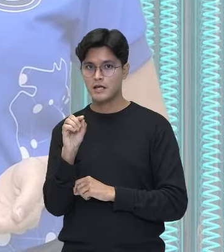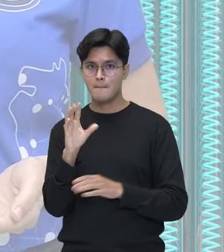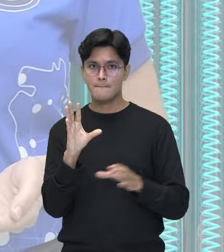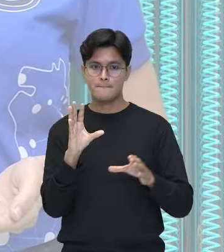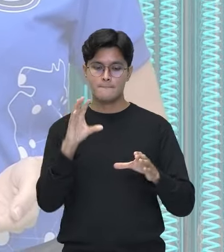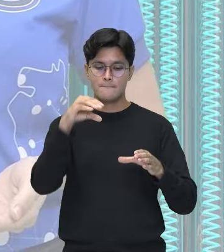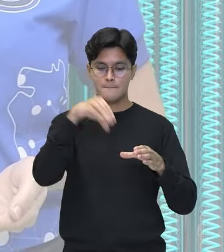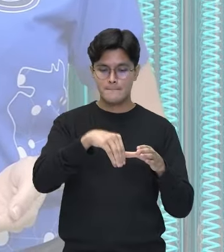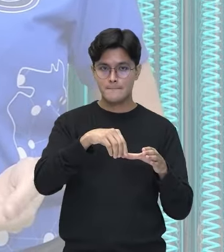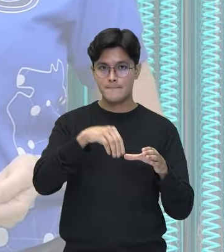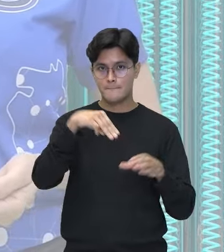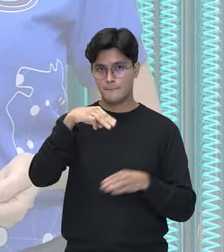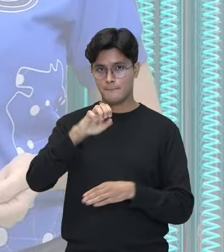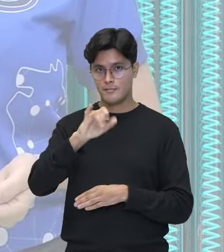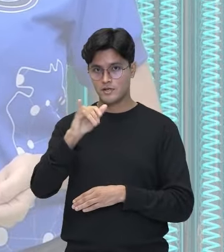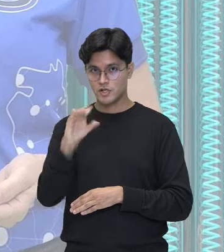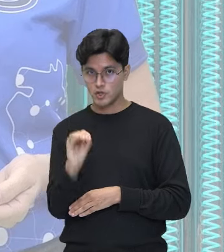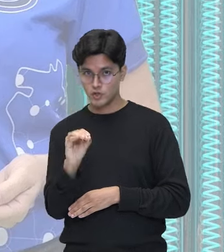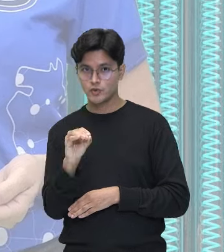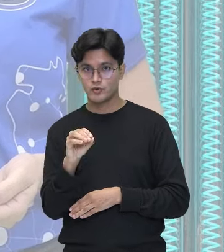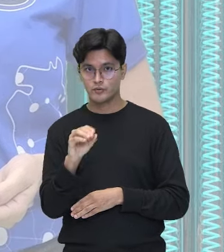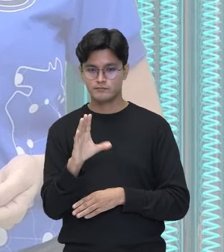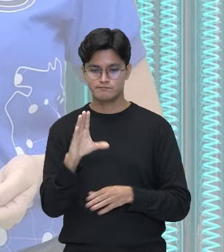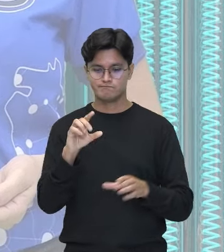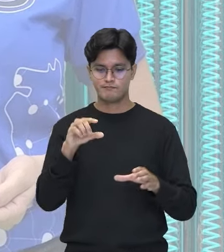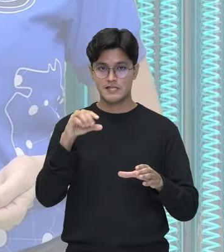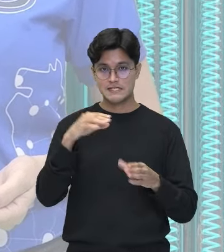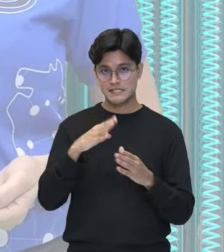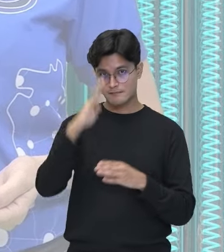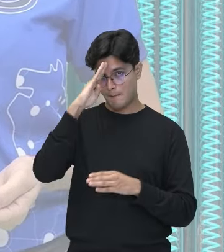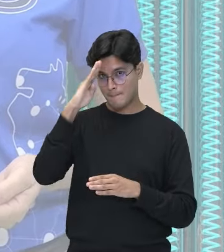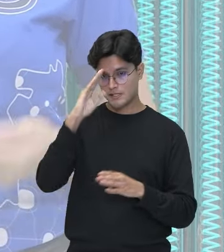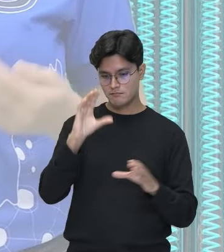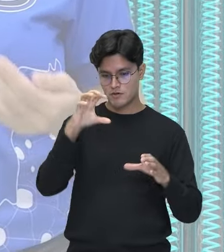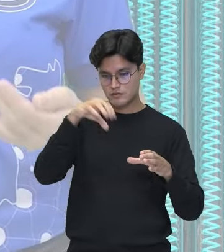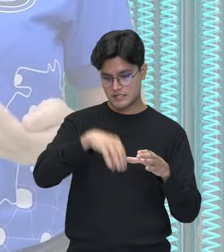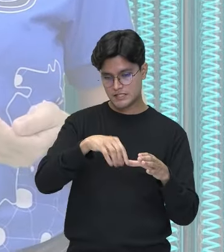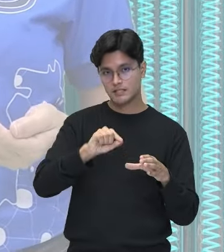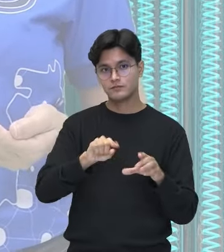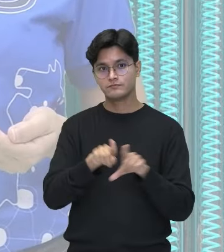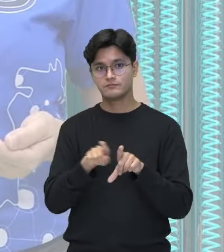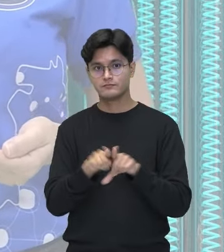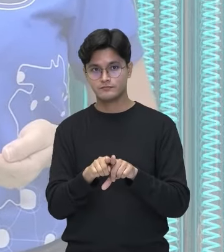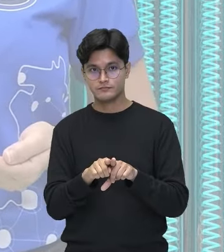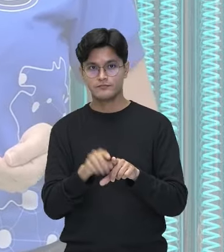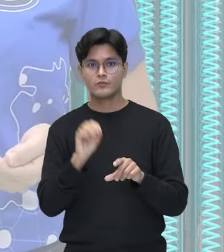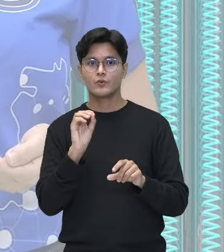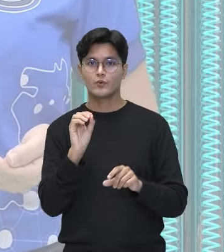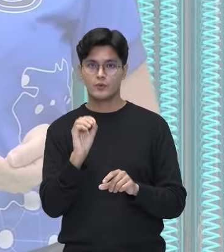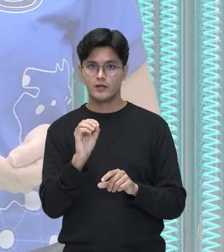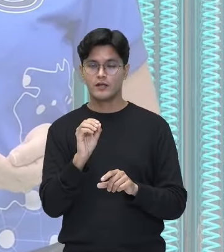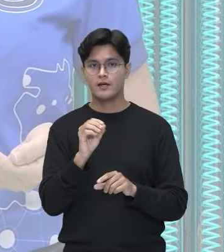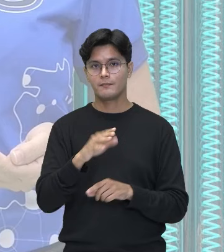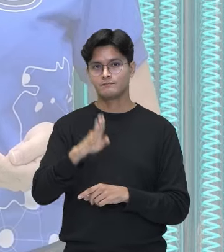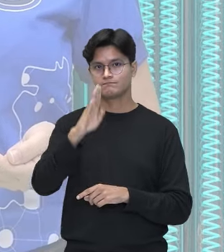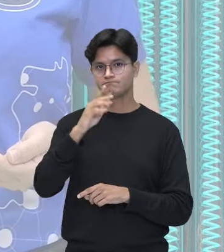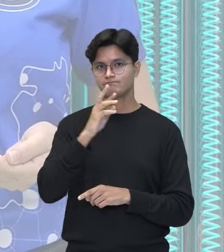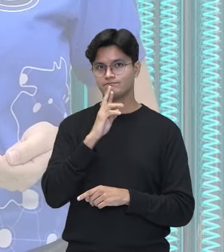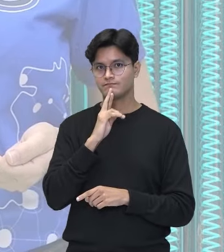aqui. Ó, midfield, meio de campo. Midday, meio-dia.